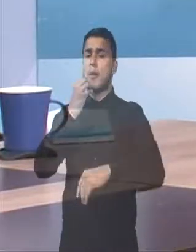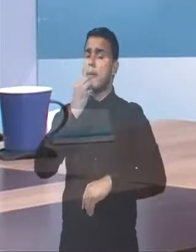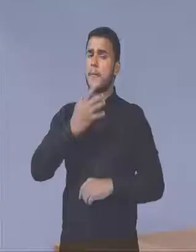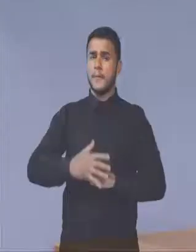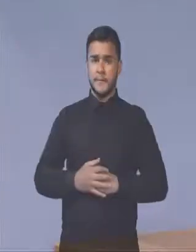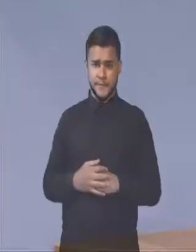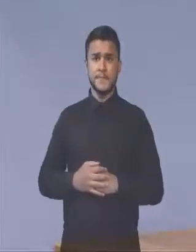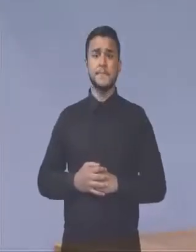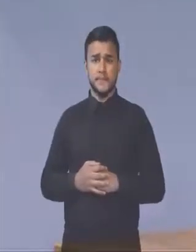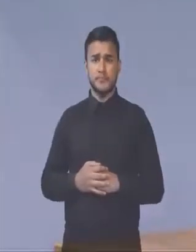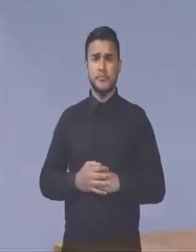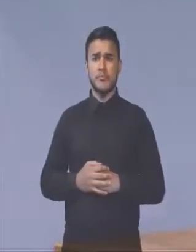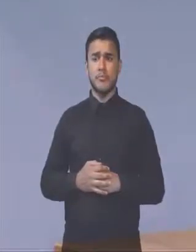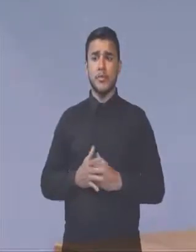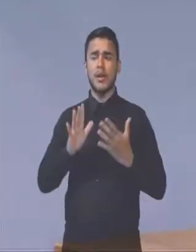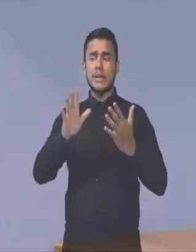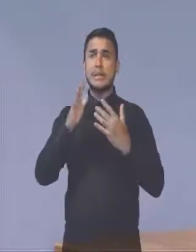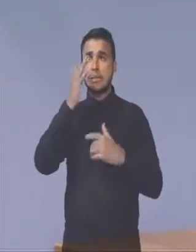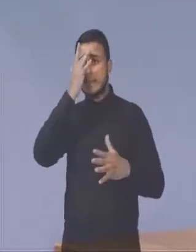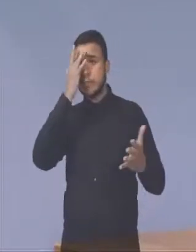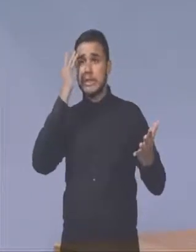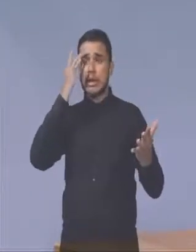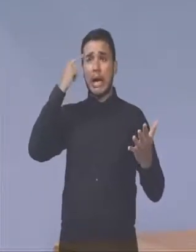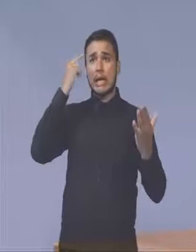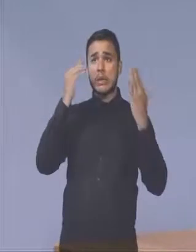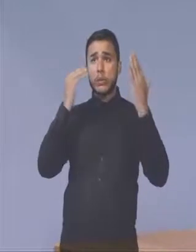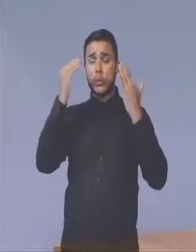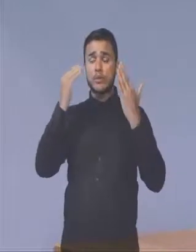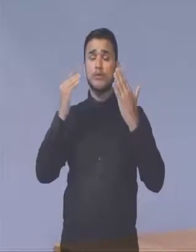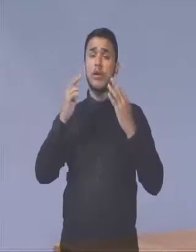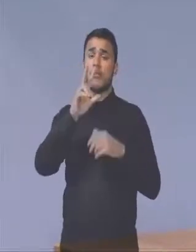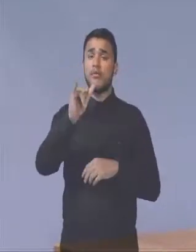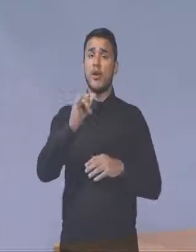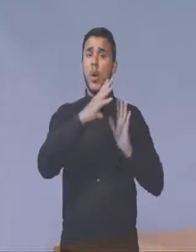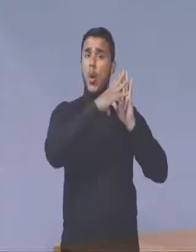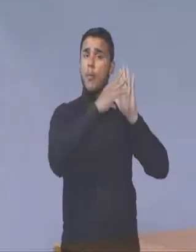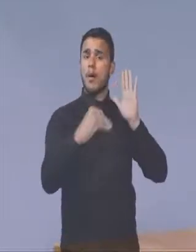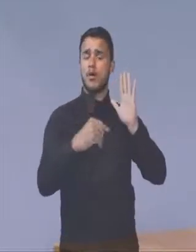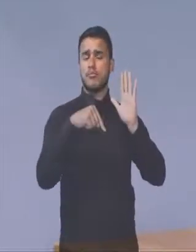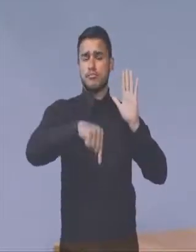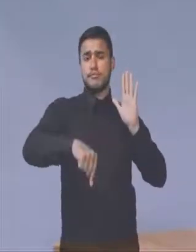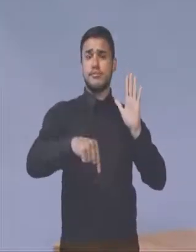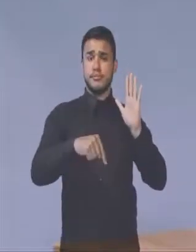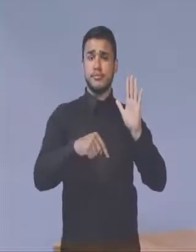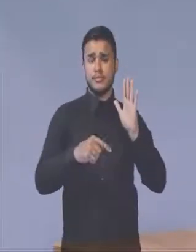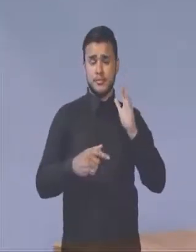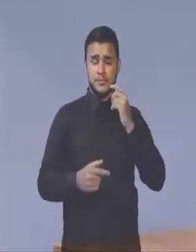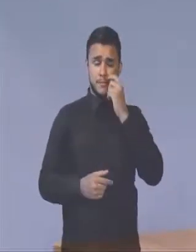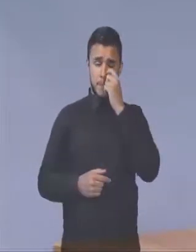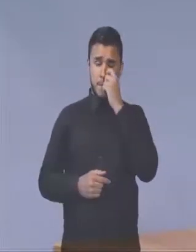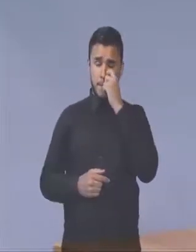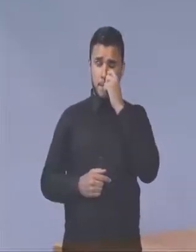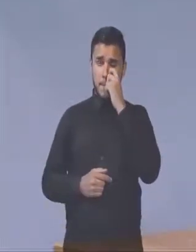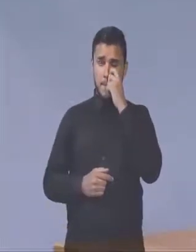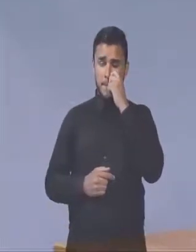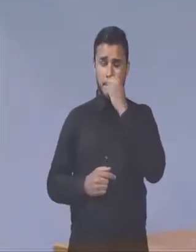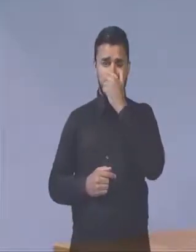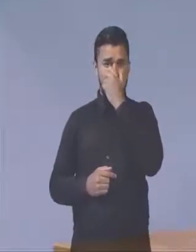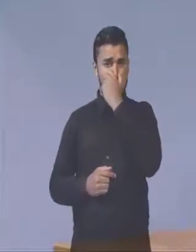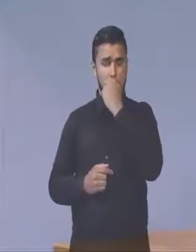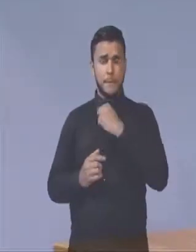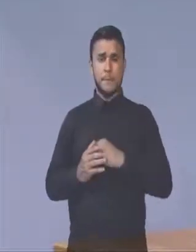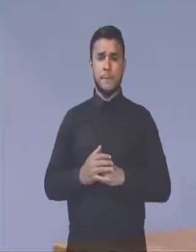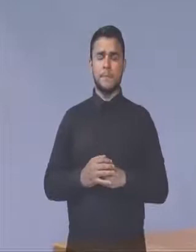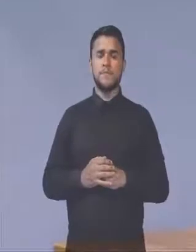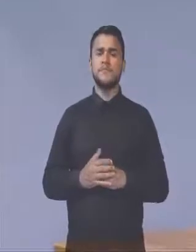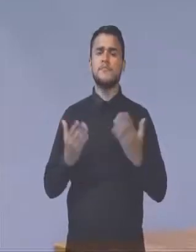trazer elementos anteriores. Me lembro muito bem, aqui o Rui talvez possa falar com mais propriedade, quando a gente pensa a passagem para a modernidade. Né?